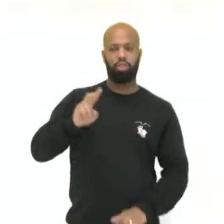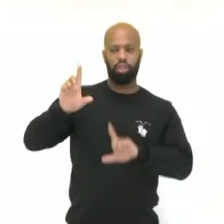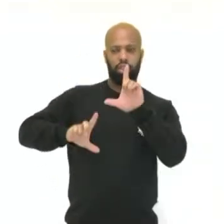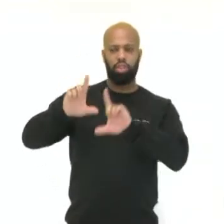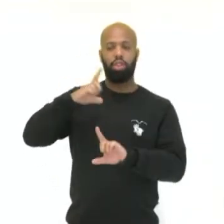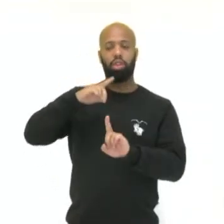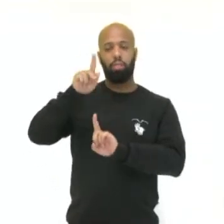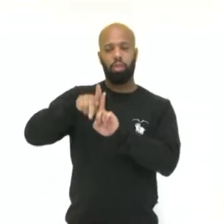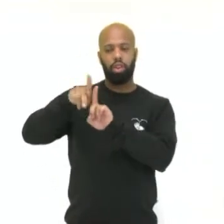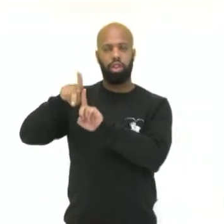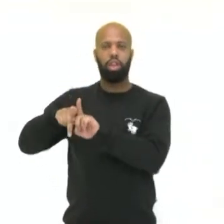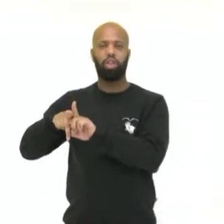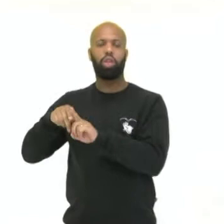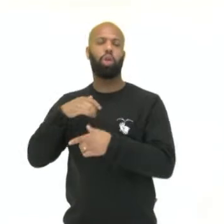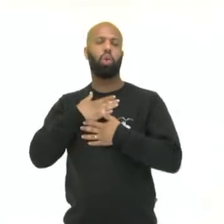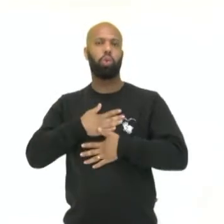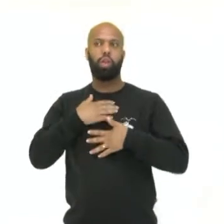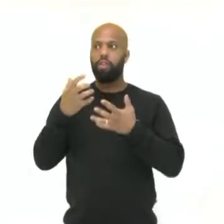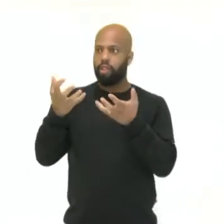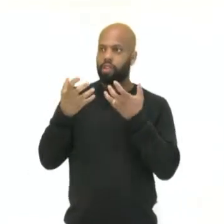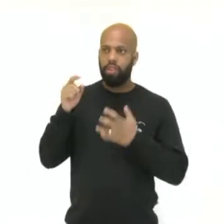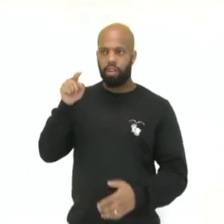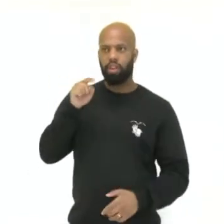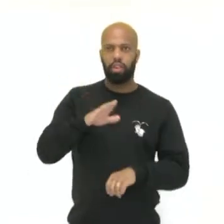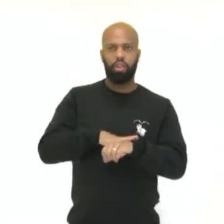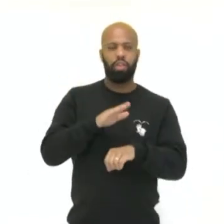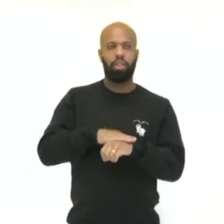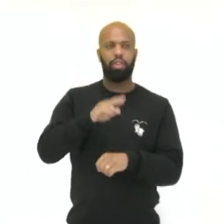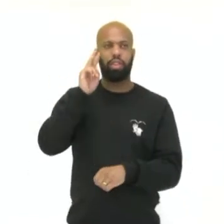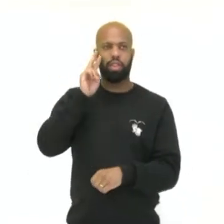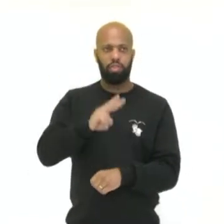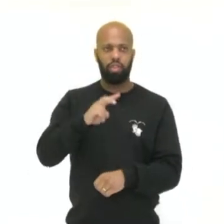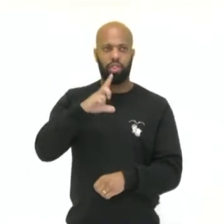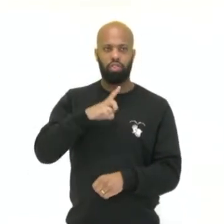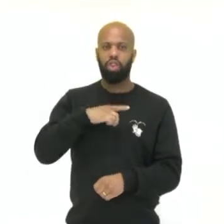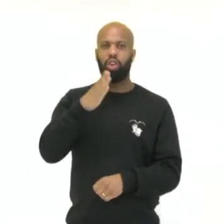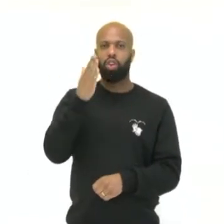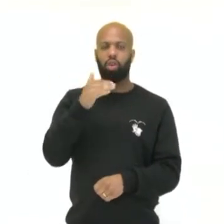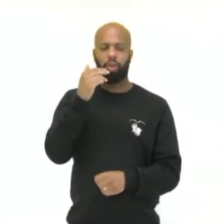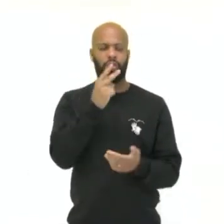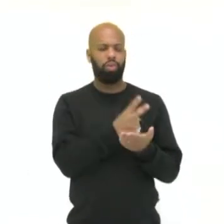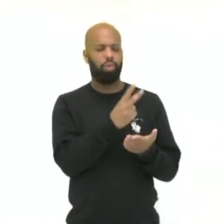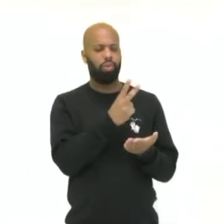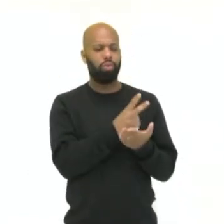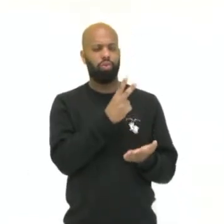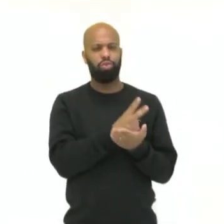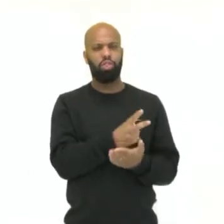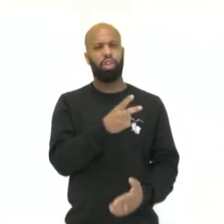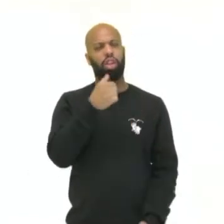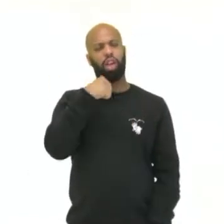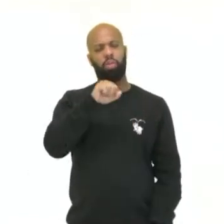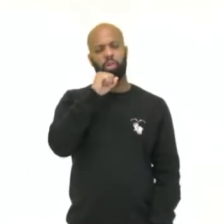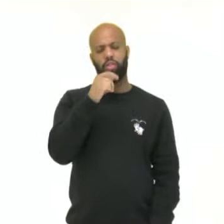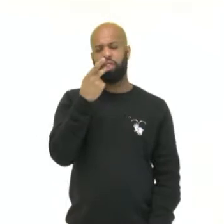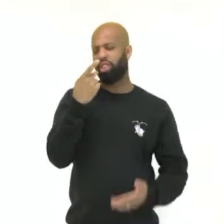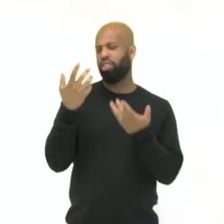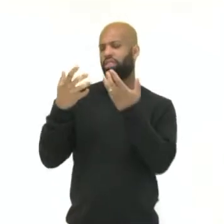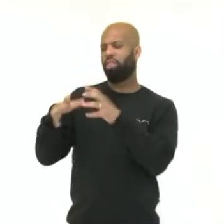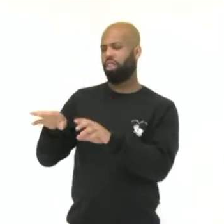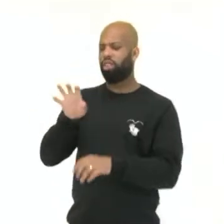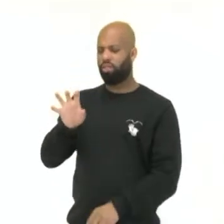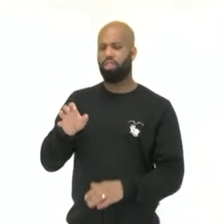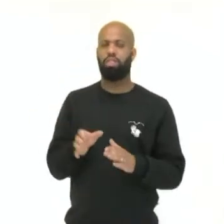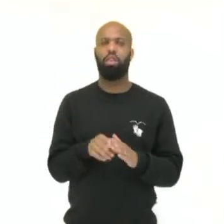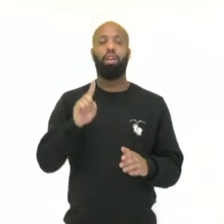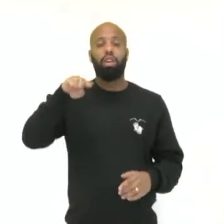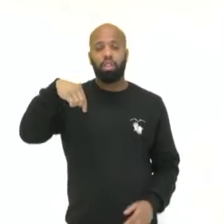gostava muito. Queria aquele. Quando viu a embalagem do lanche habitual servido pela mãe, desatou num choro. A sequência de